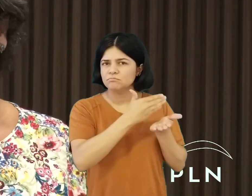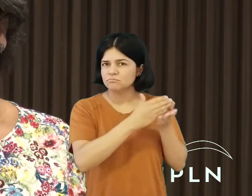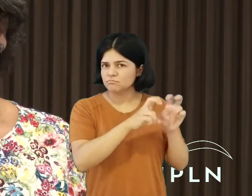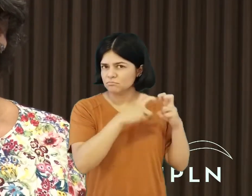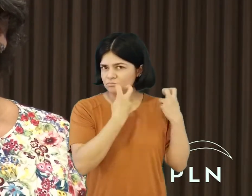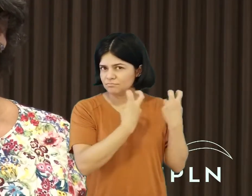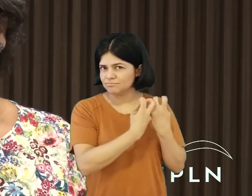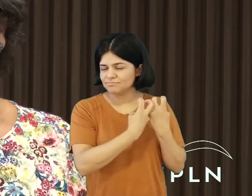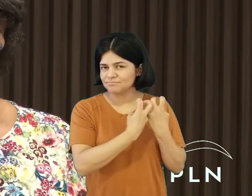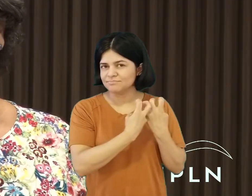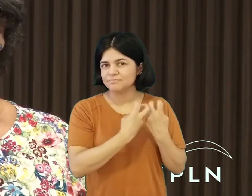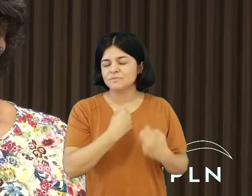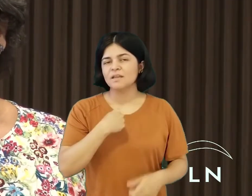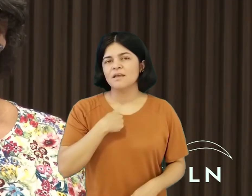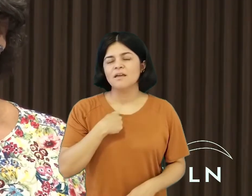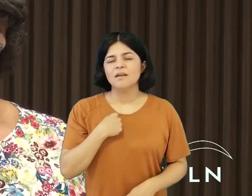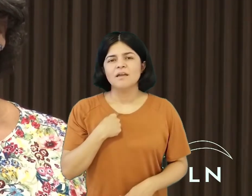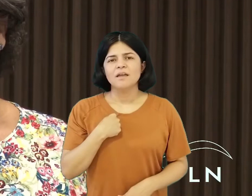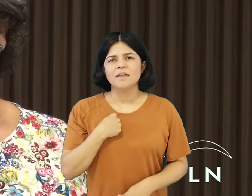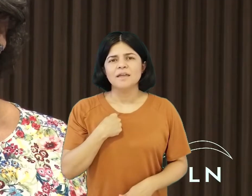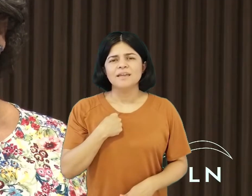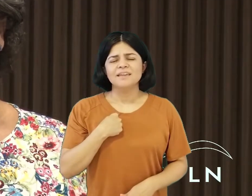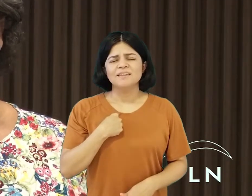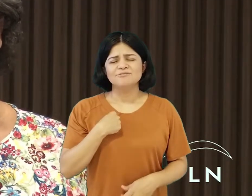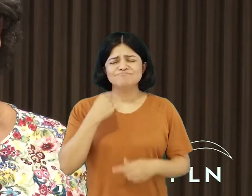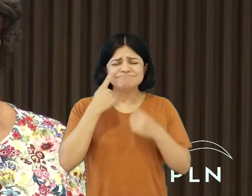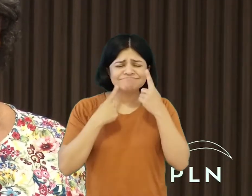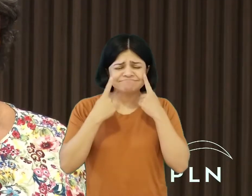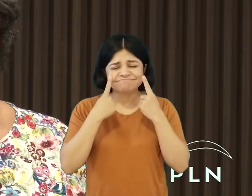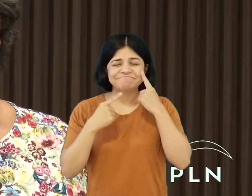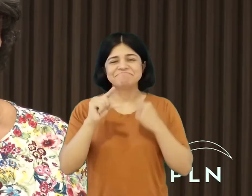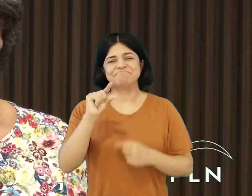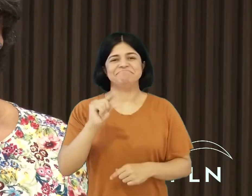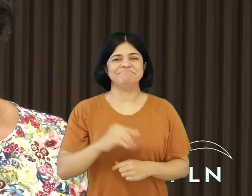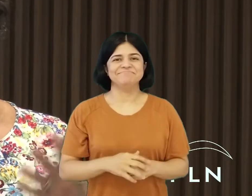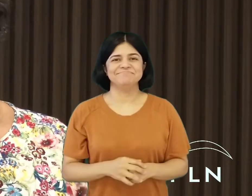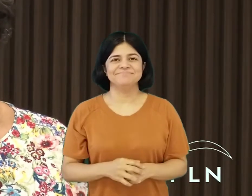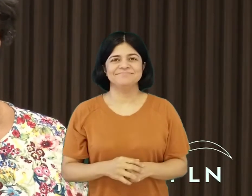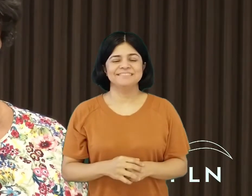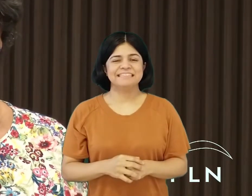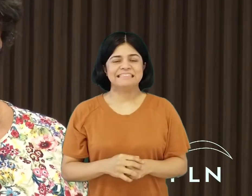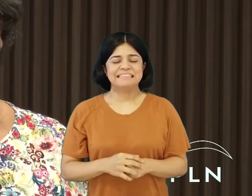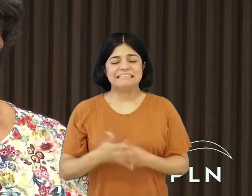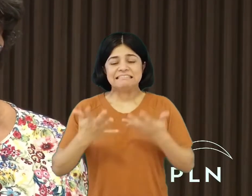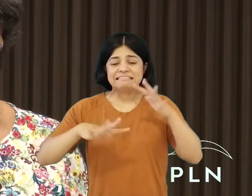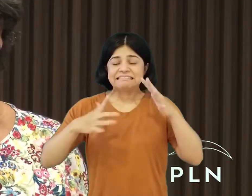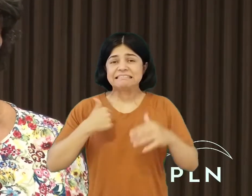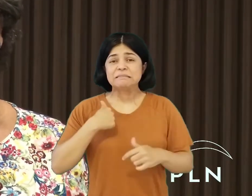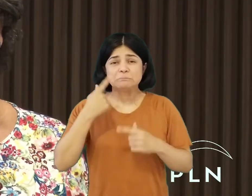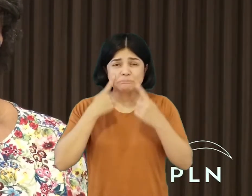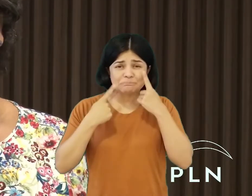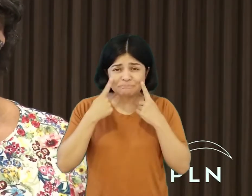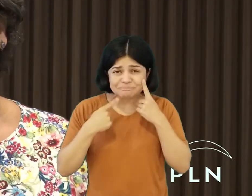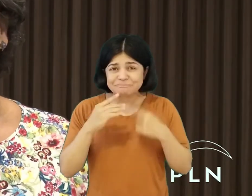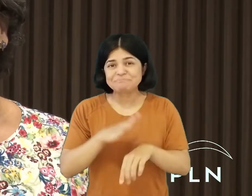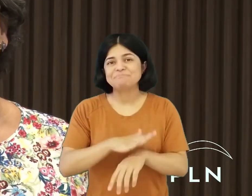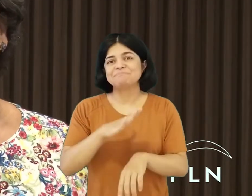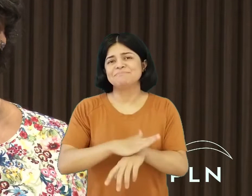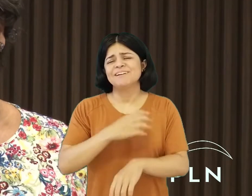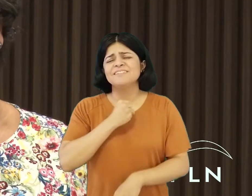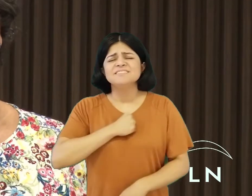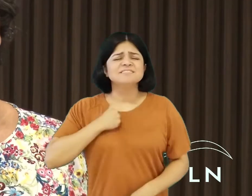culto, eu me derreti um pouco, e capaz que eu continuo derretendo aqui,